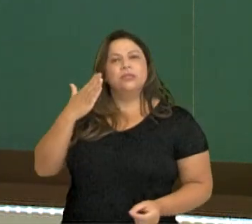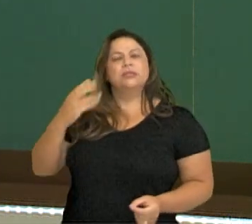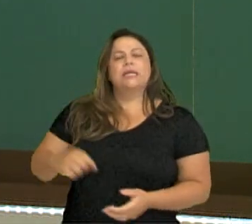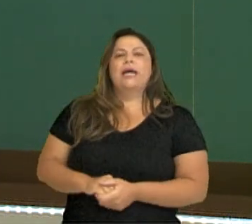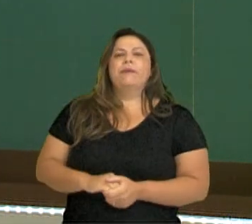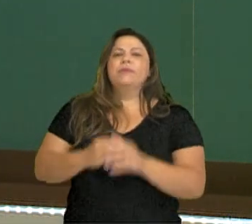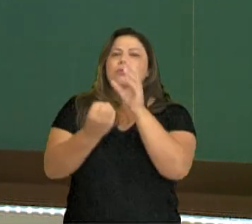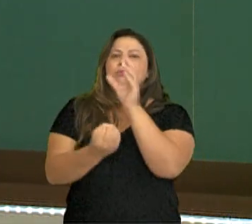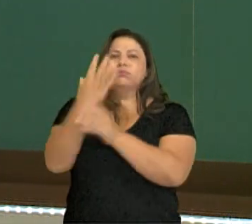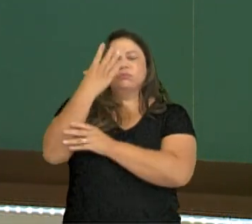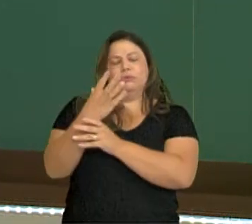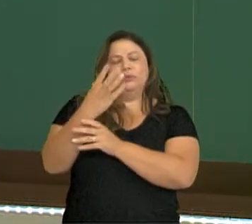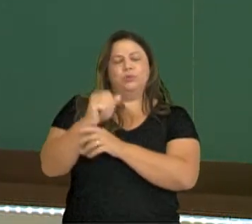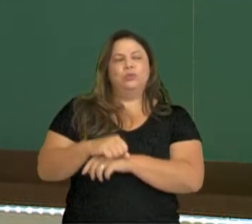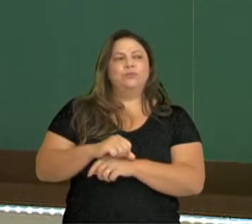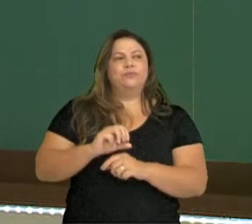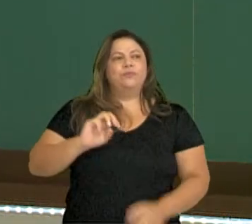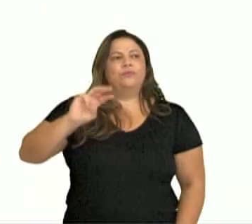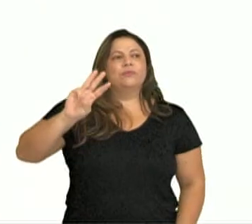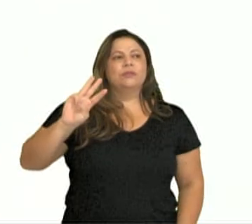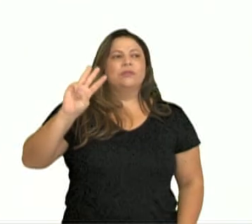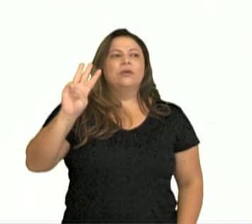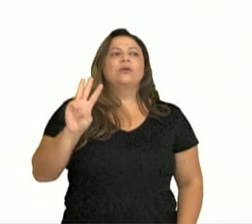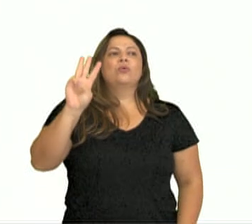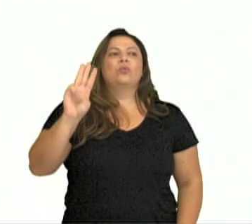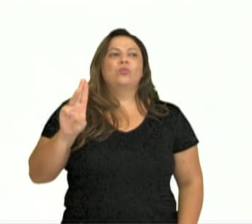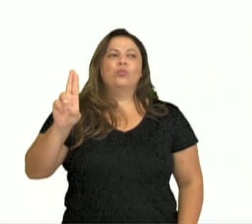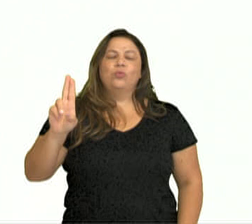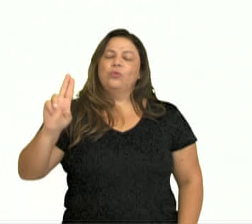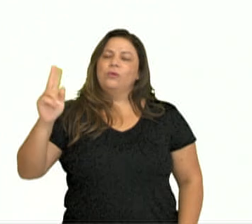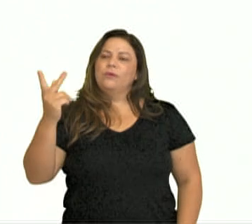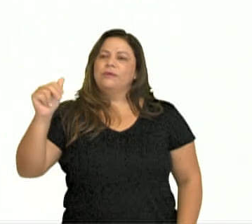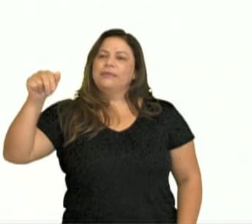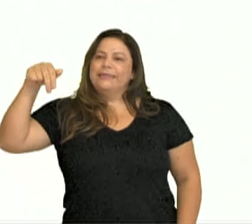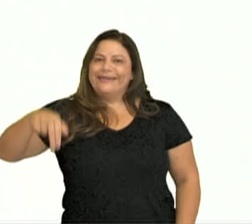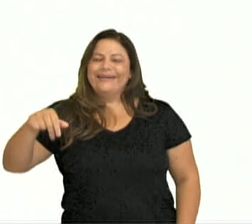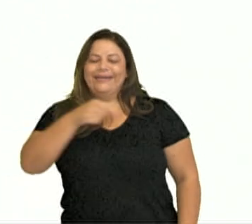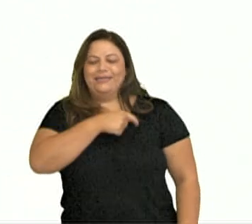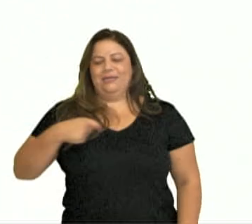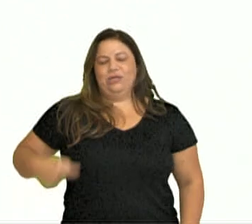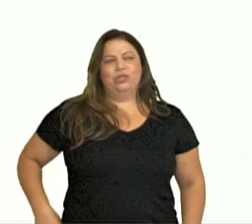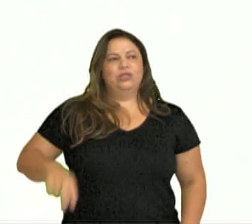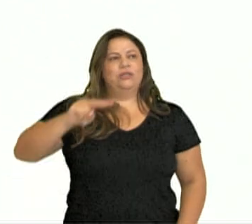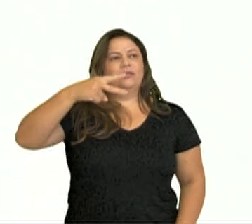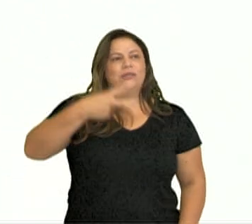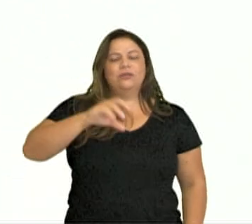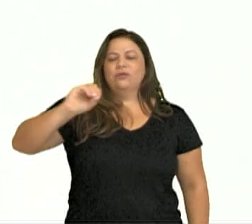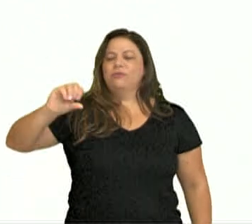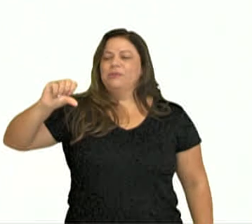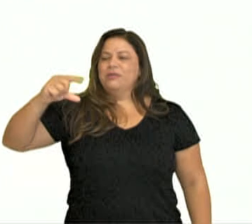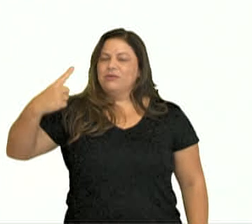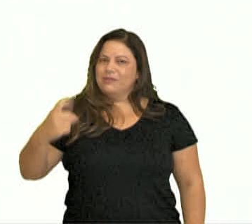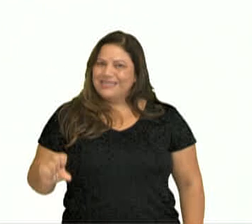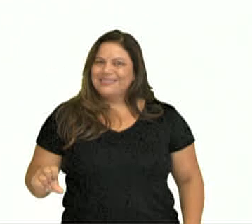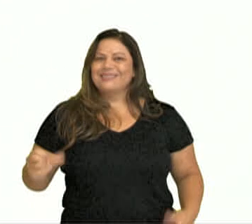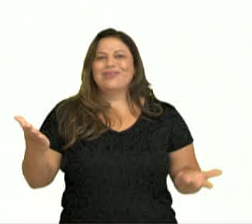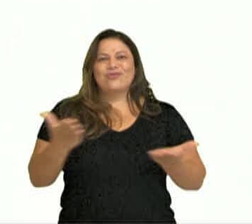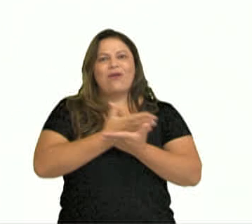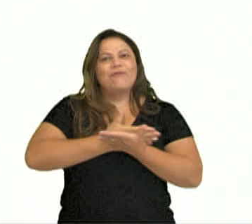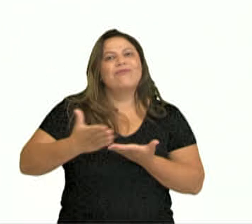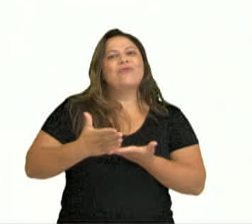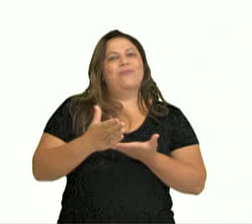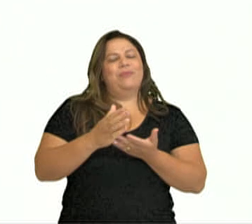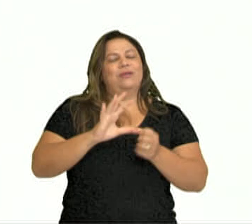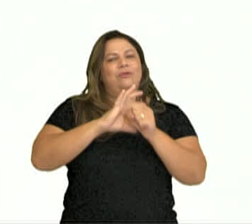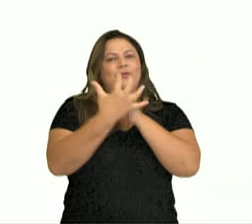o vírus surgiu lá em Wuhan, na China, em 2019. A pandemia começou por lá, né? Então a gente tem essa noção. E ainda